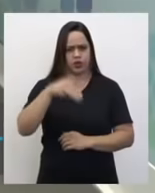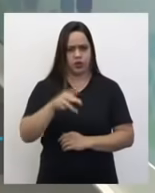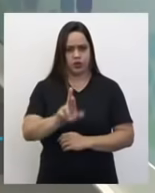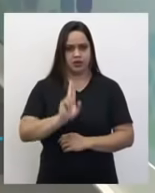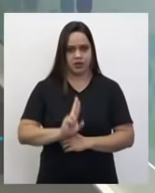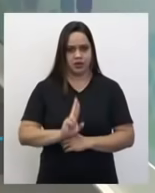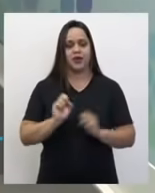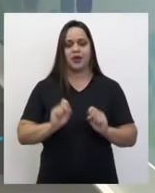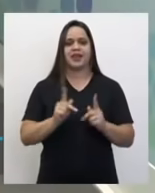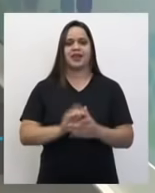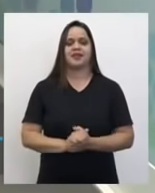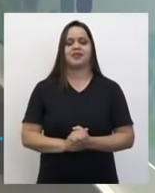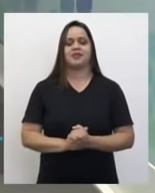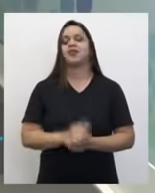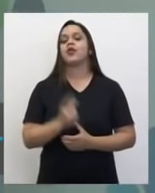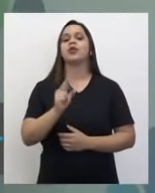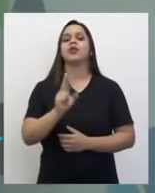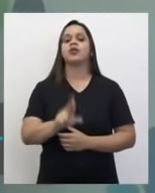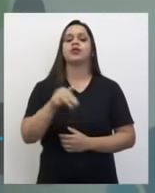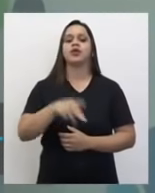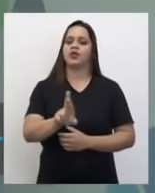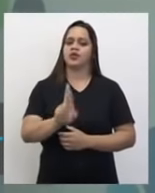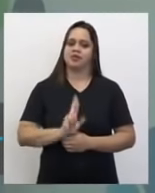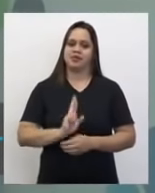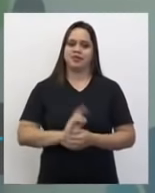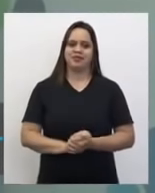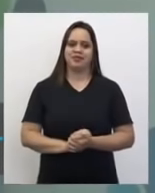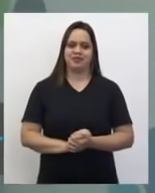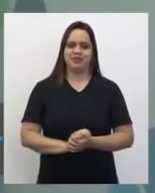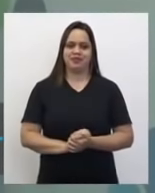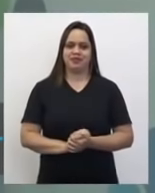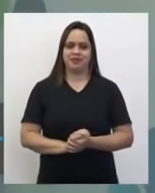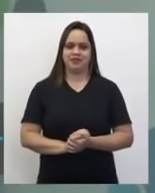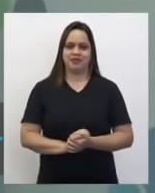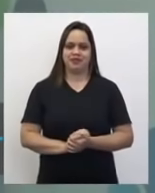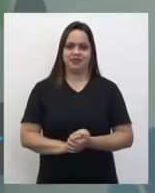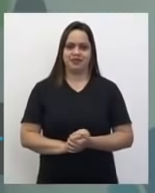Ju. Vamos. Bora então. Um minutinho e a gente já volta.